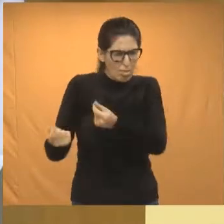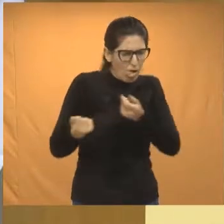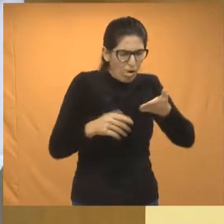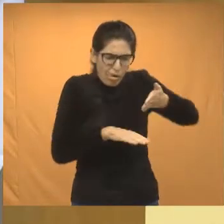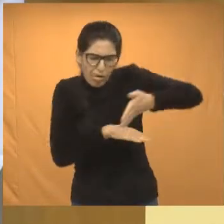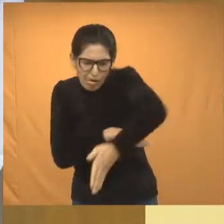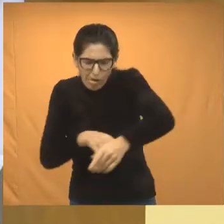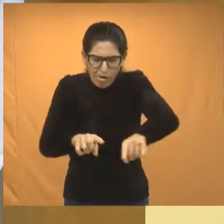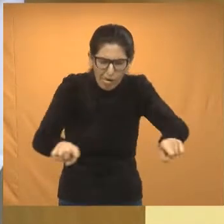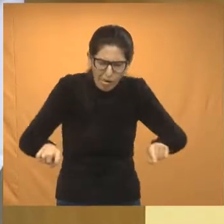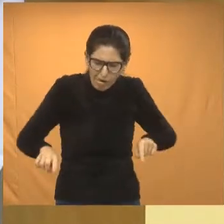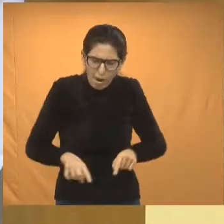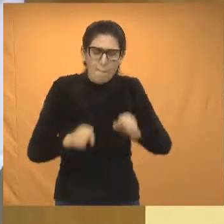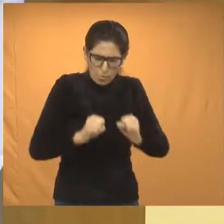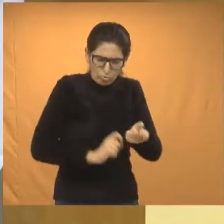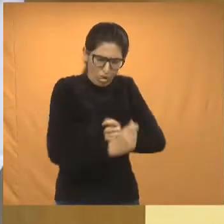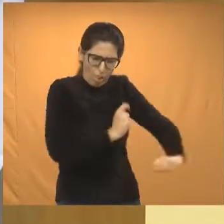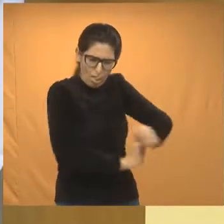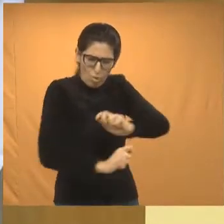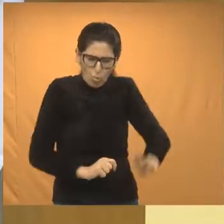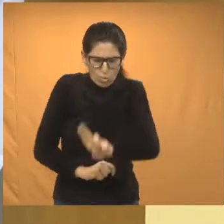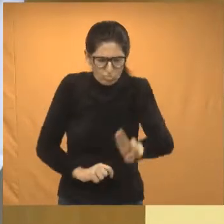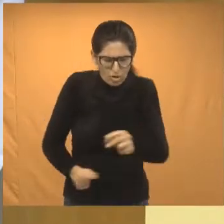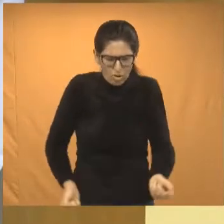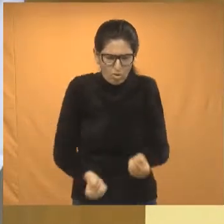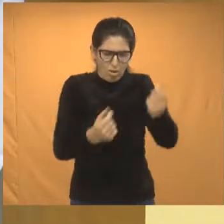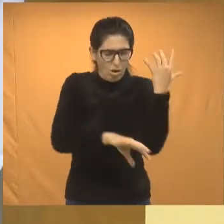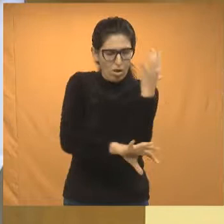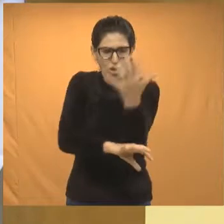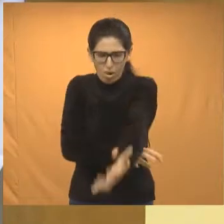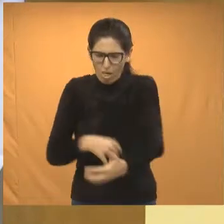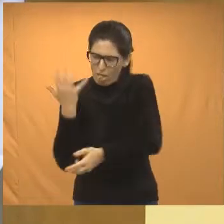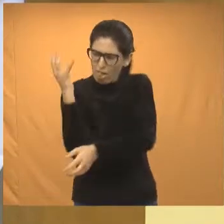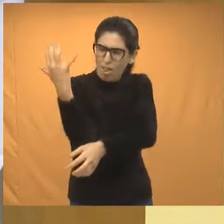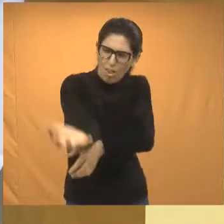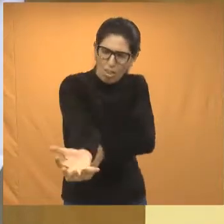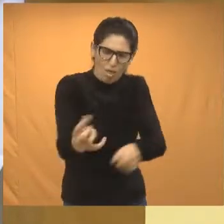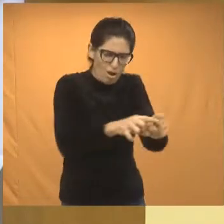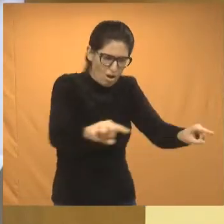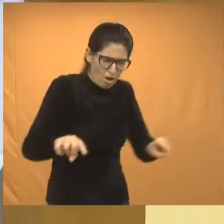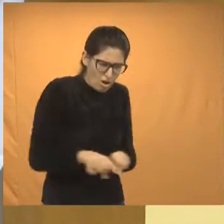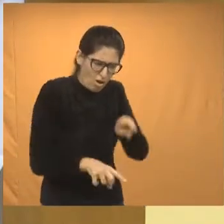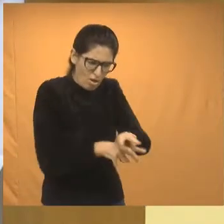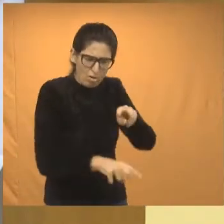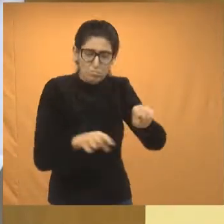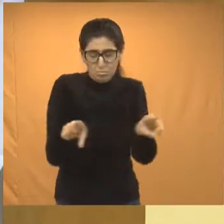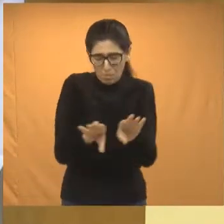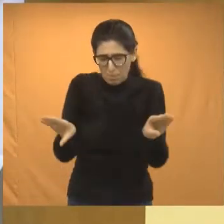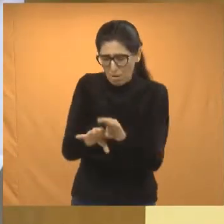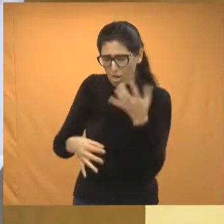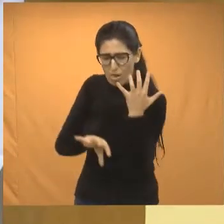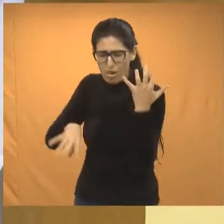de preservação ambiental, supressão de vegetação e cortes de árvores isoladas. Por isso que eu